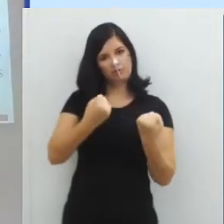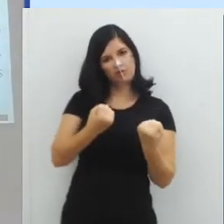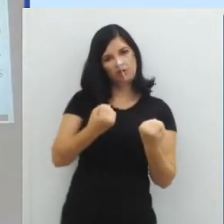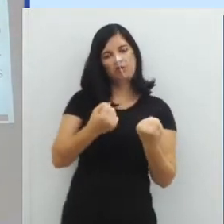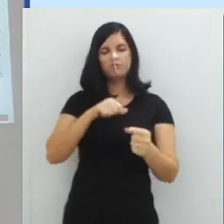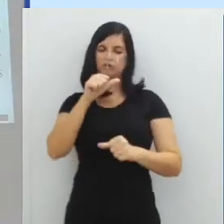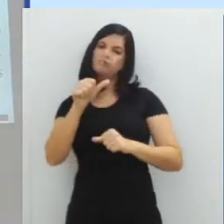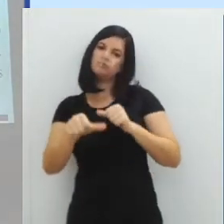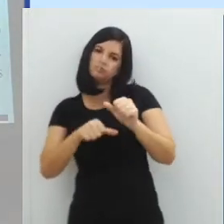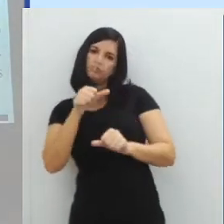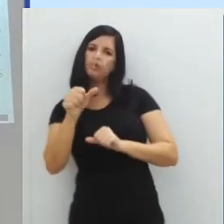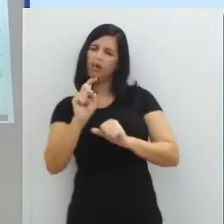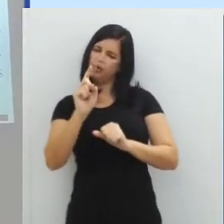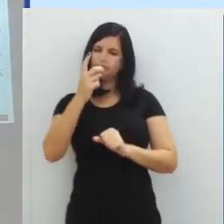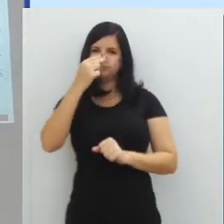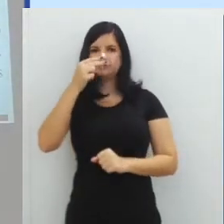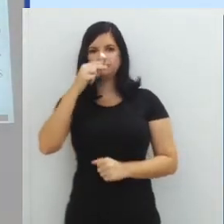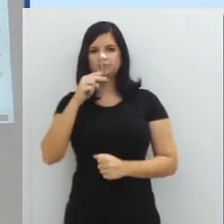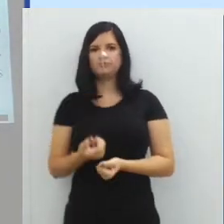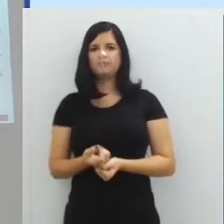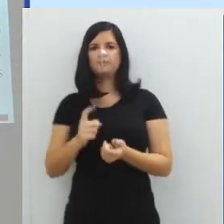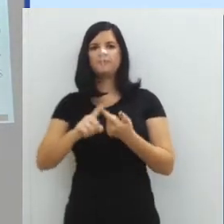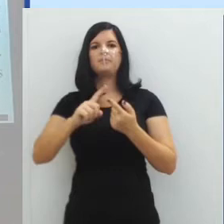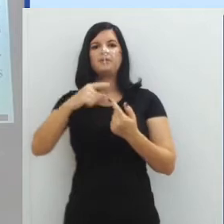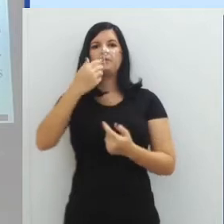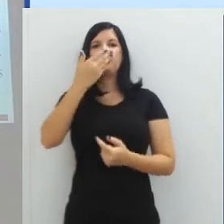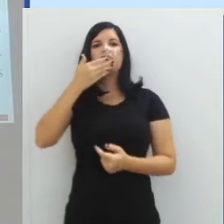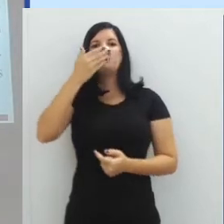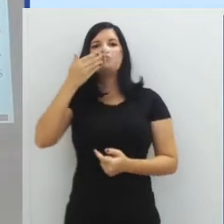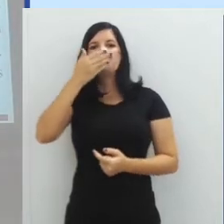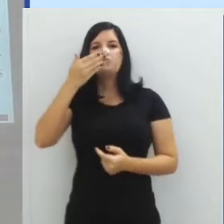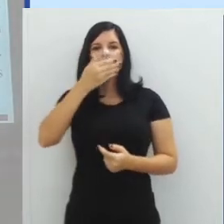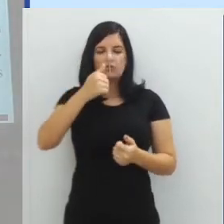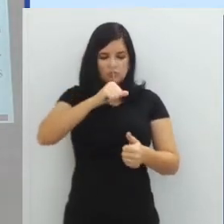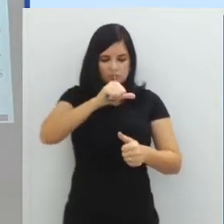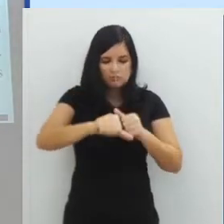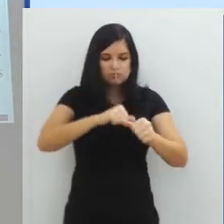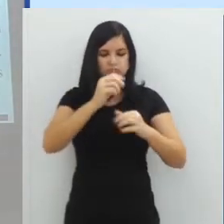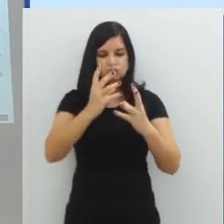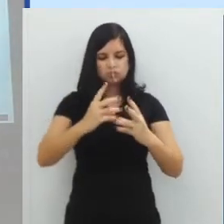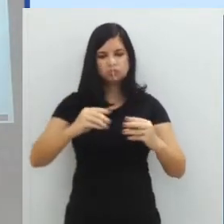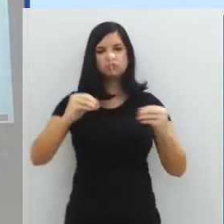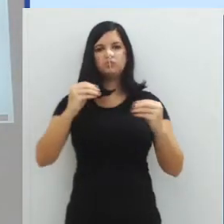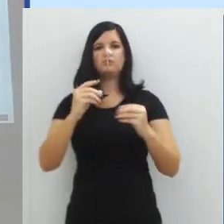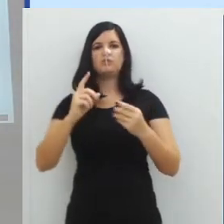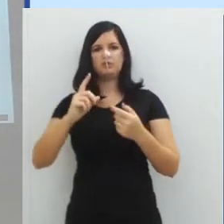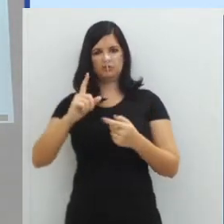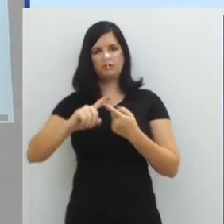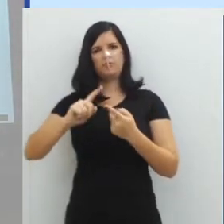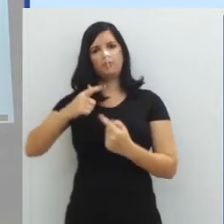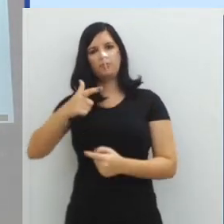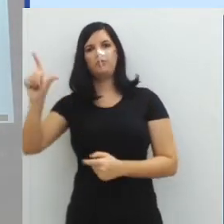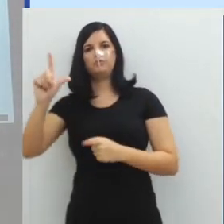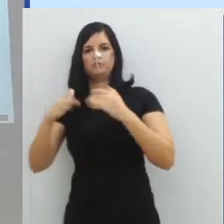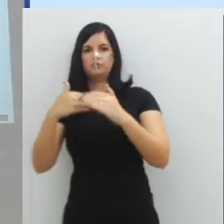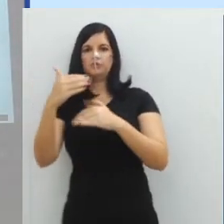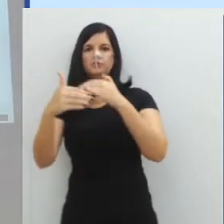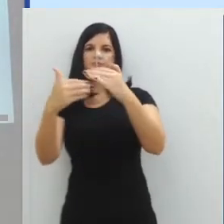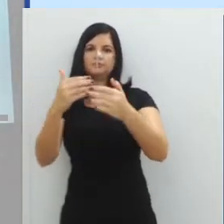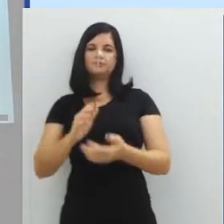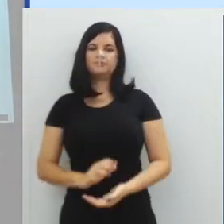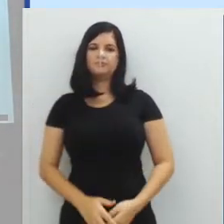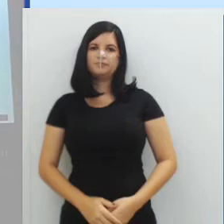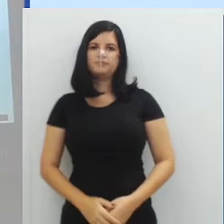de dissociação do açúcar, entre outros processos. Pode passar. Já no